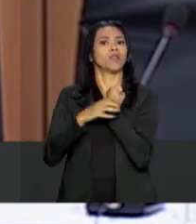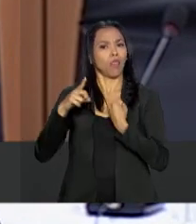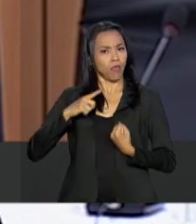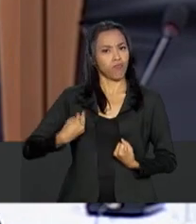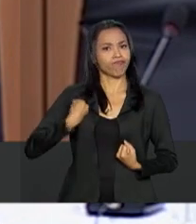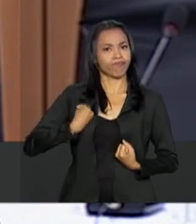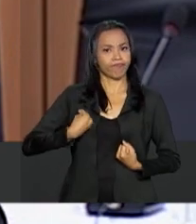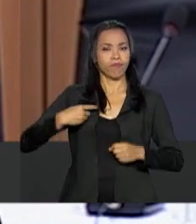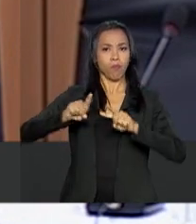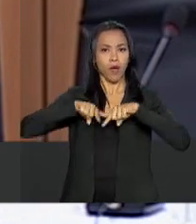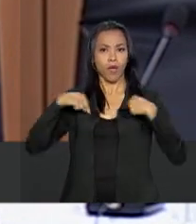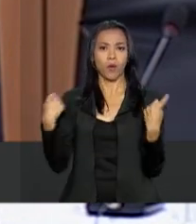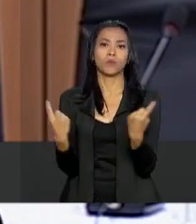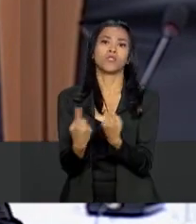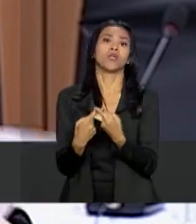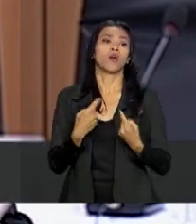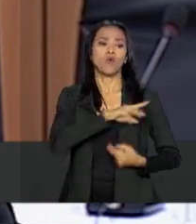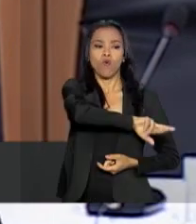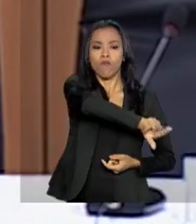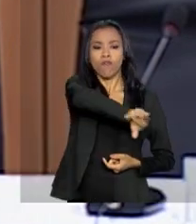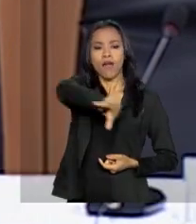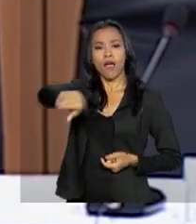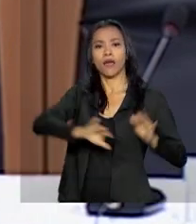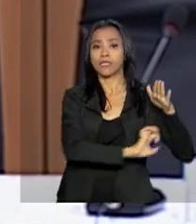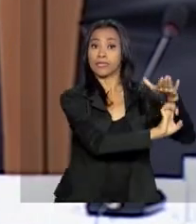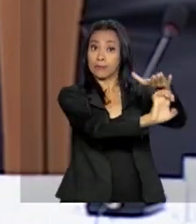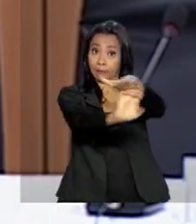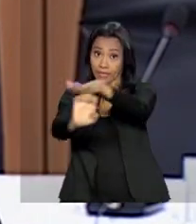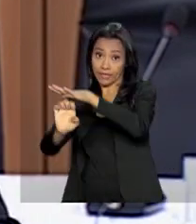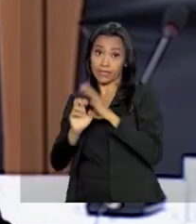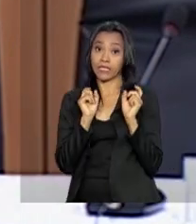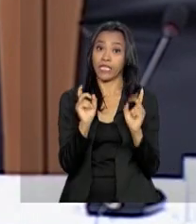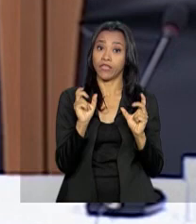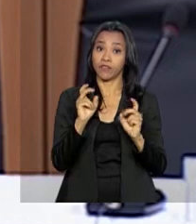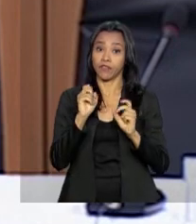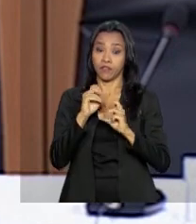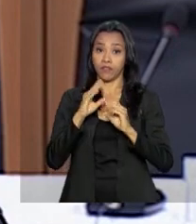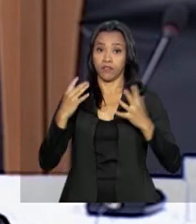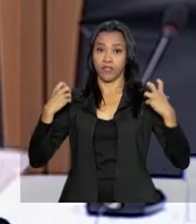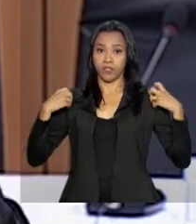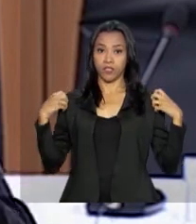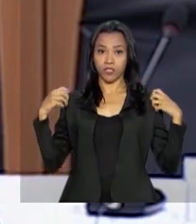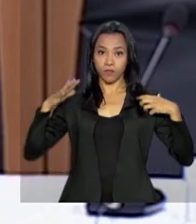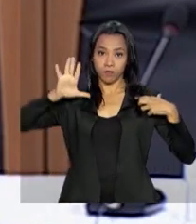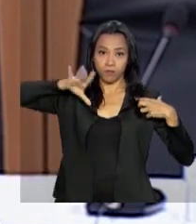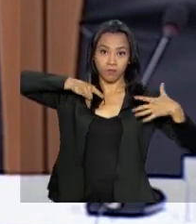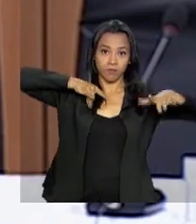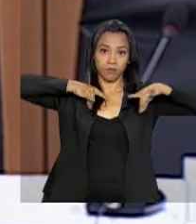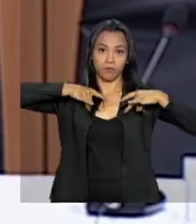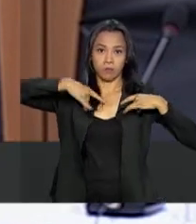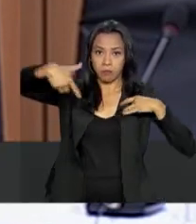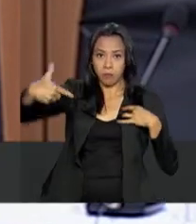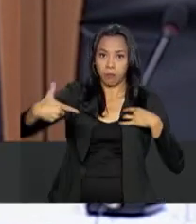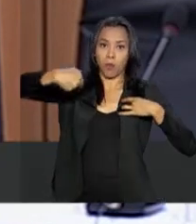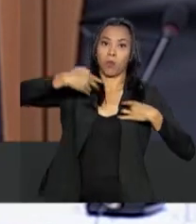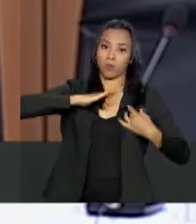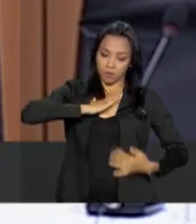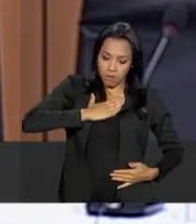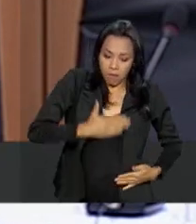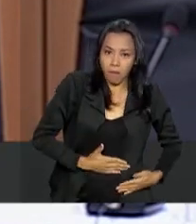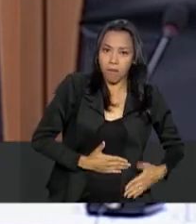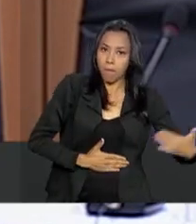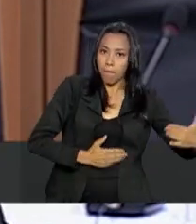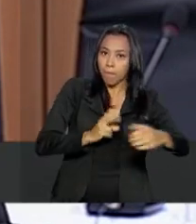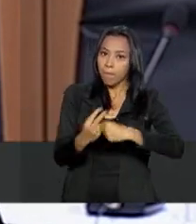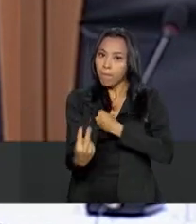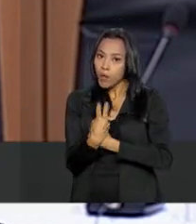com fornecedores, com empresas fornecedoras de coletes à prova de bala. É porque vai ter uma licitação para a compra desses coletes para serem